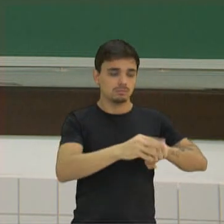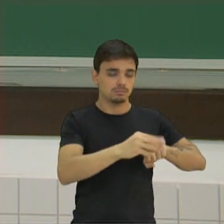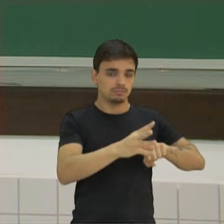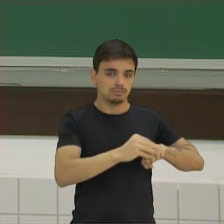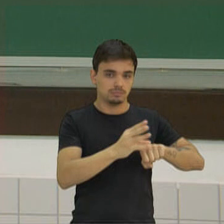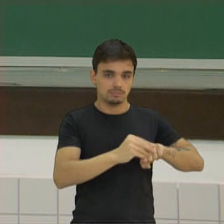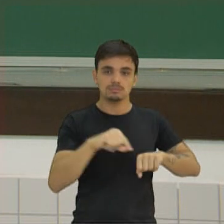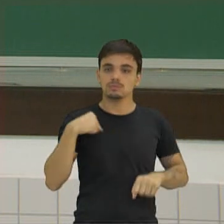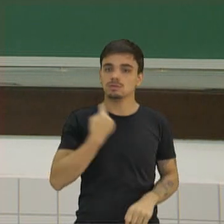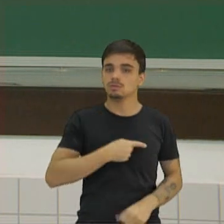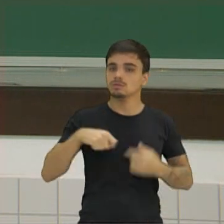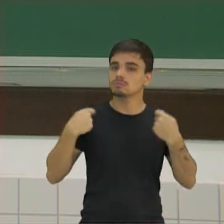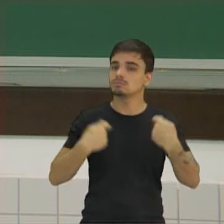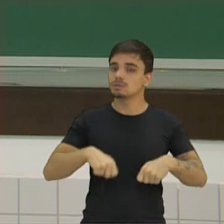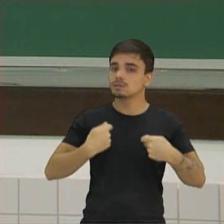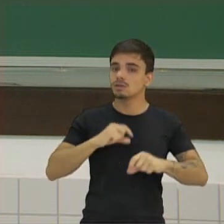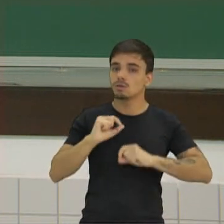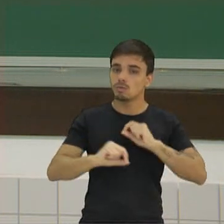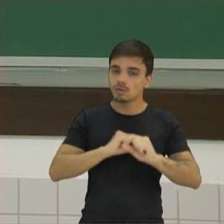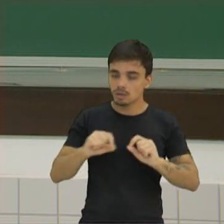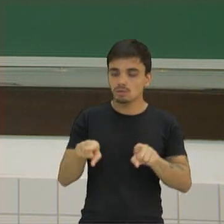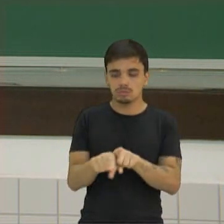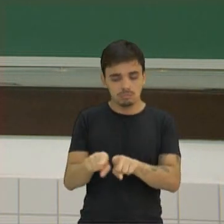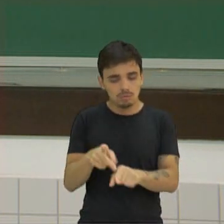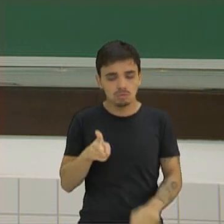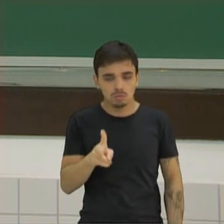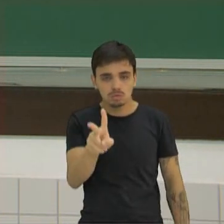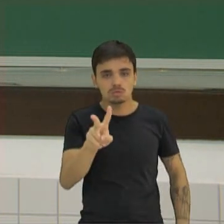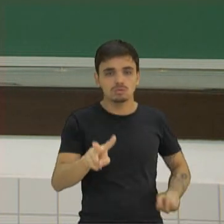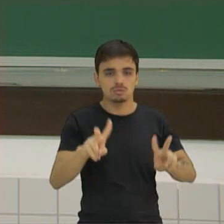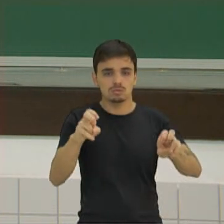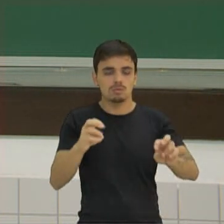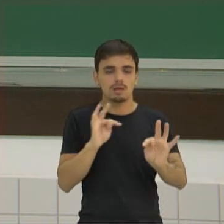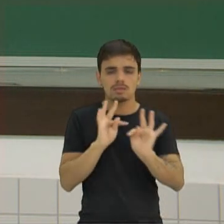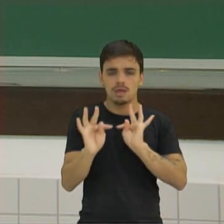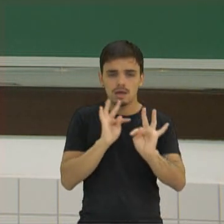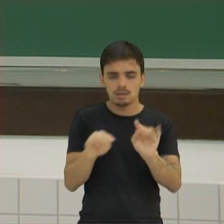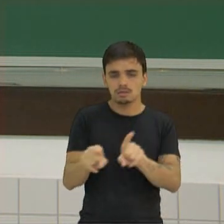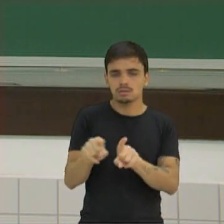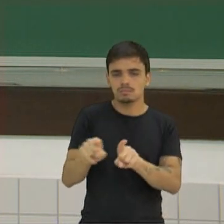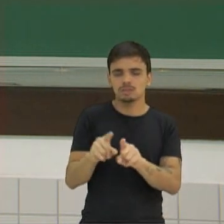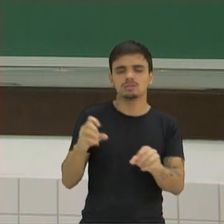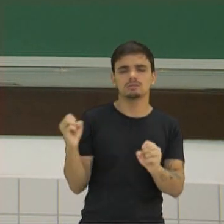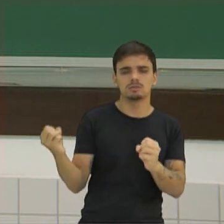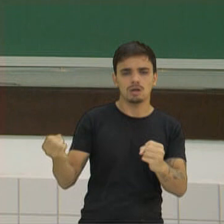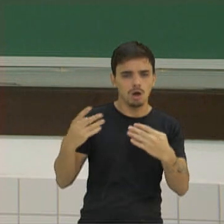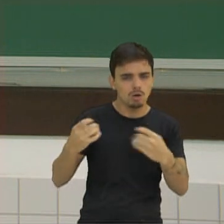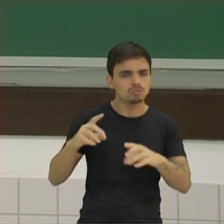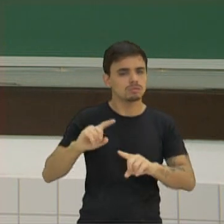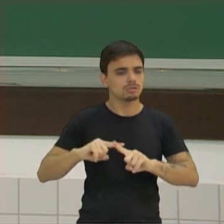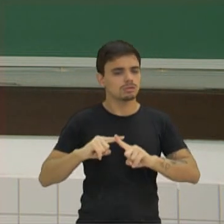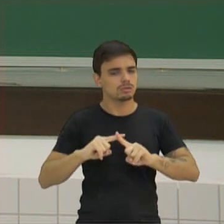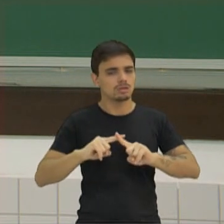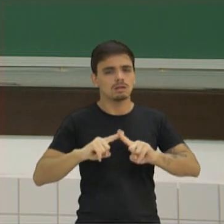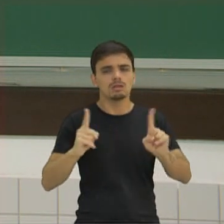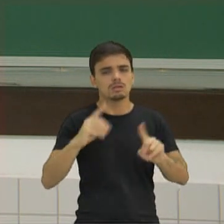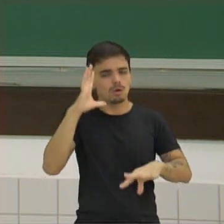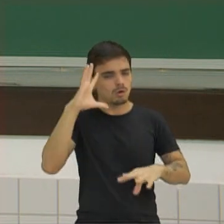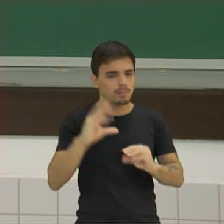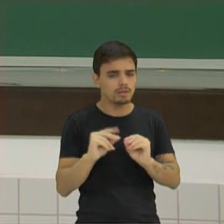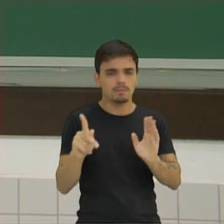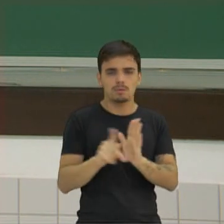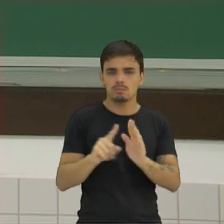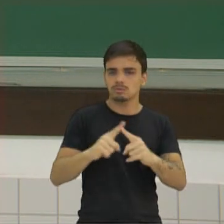nós precisávamos e precisamos e técnicas didáticas que nos ajudem a compreender esta